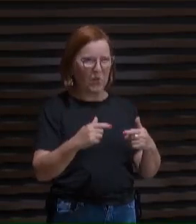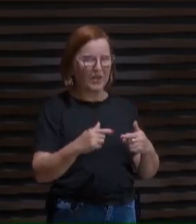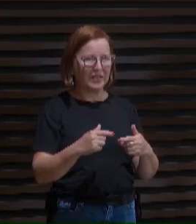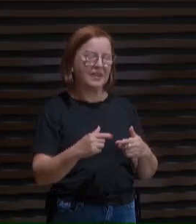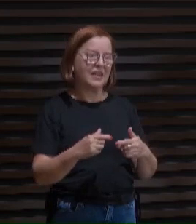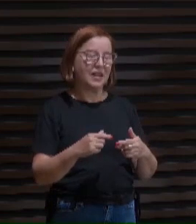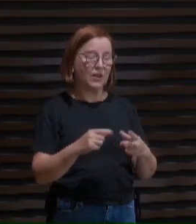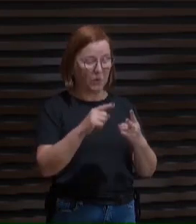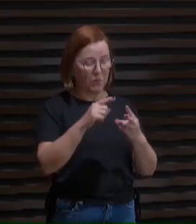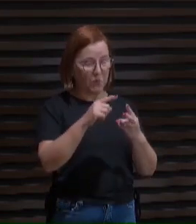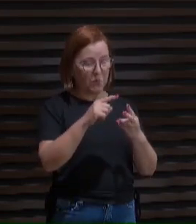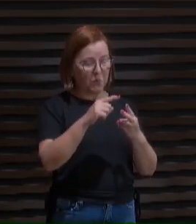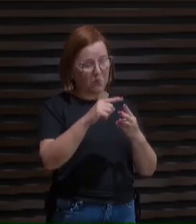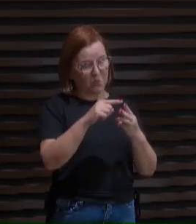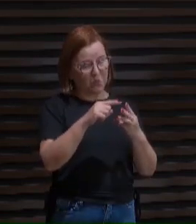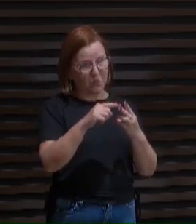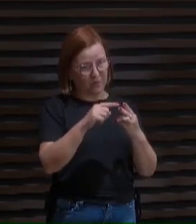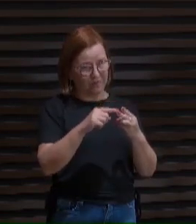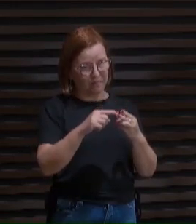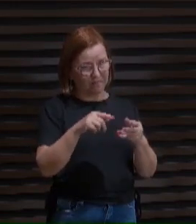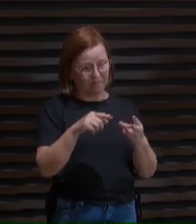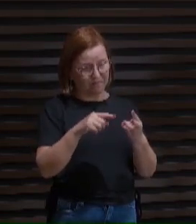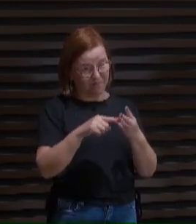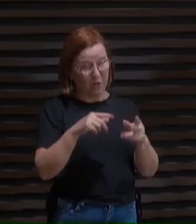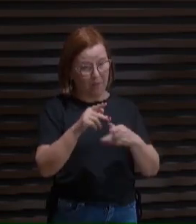que vieram contra Judá e foram